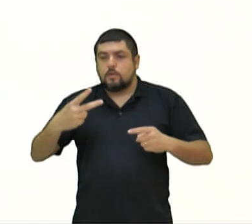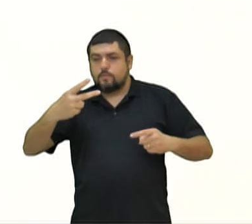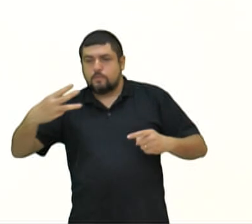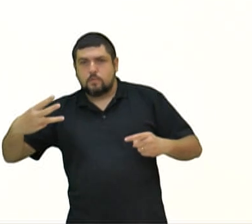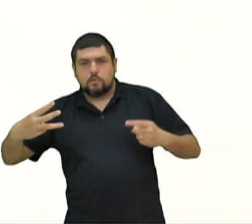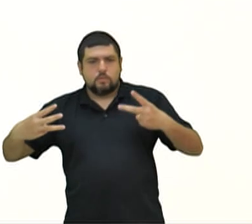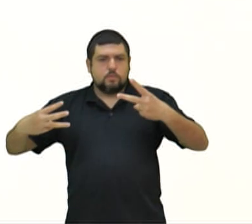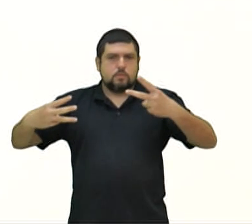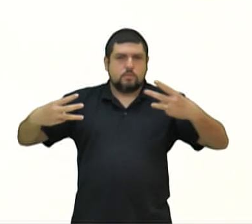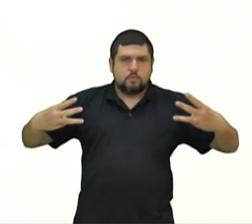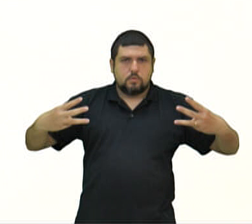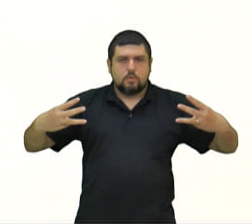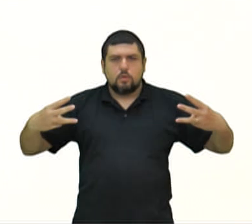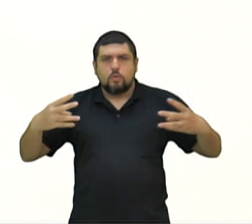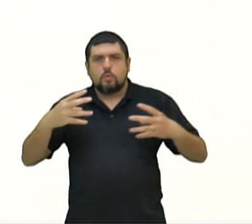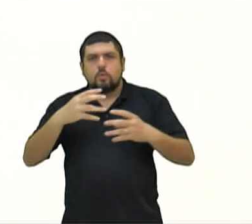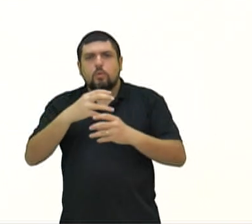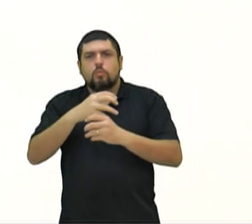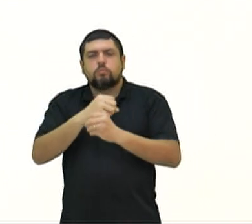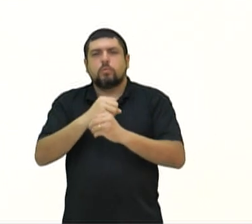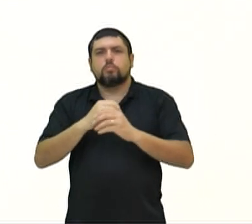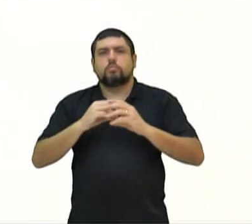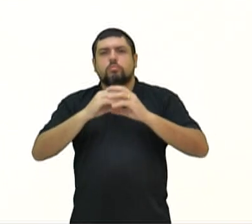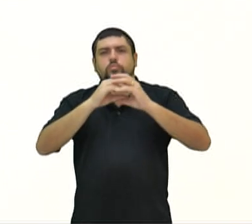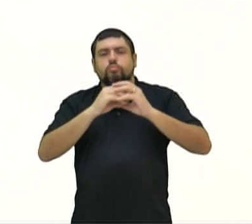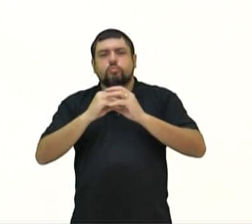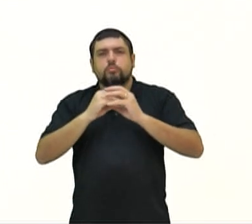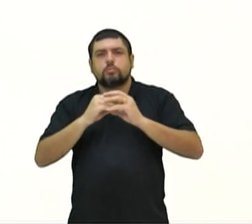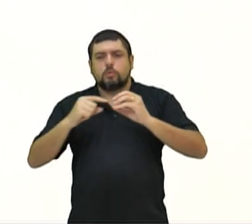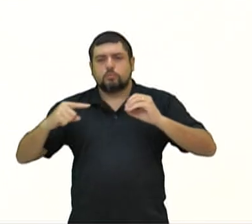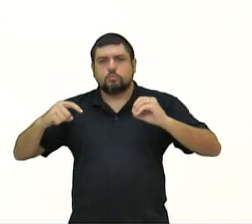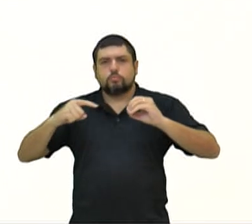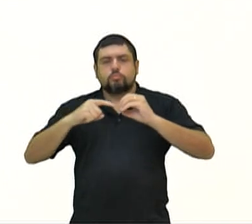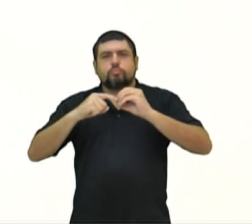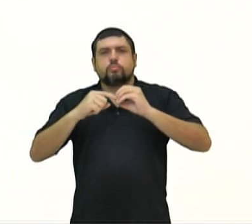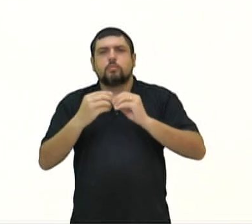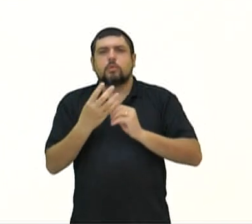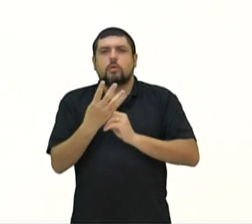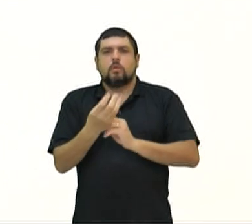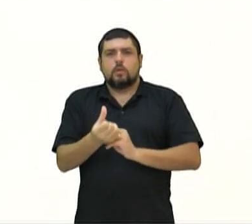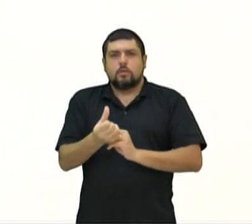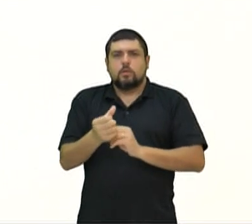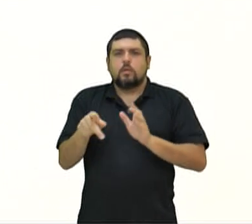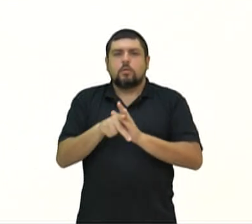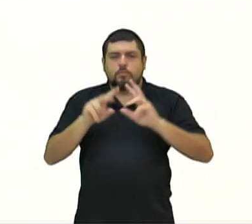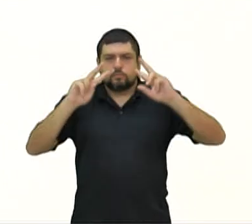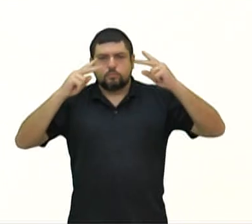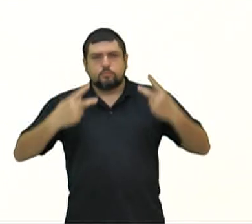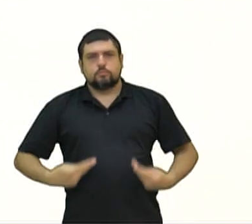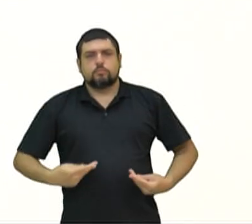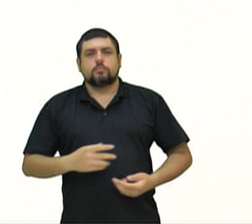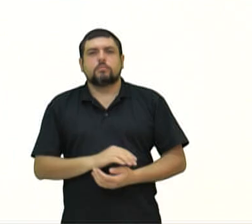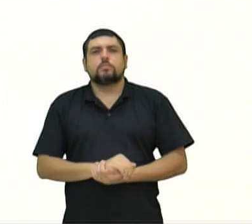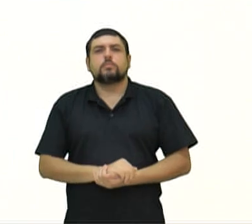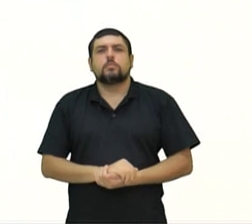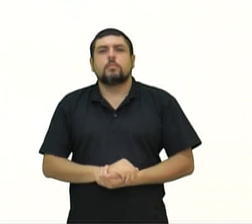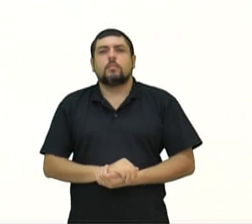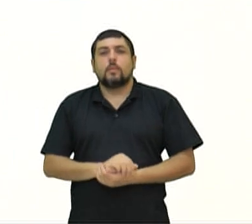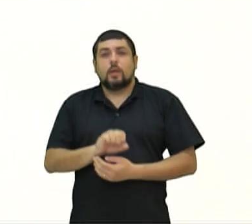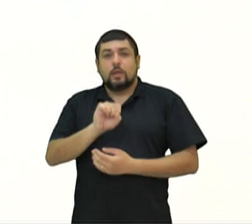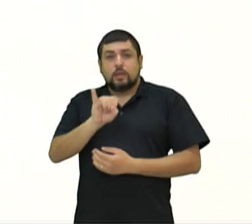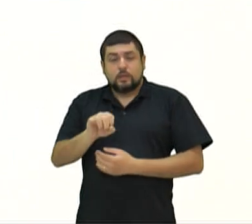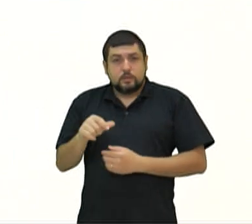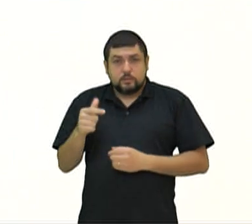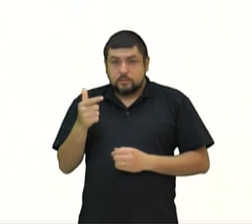fecundação restaura o número 46 da espécie humana. Se não houvesse isso, o que iria acontecer?